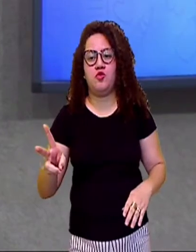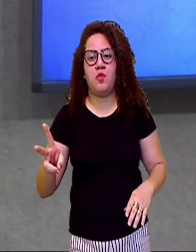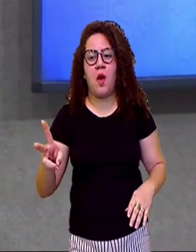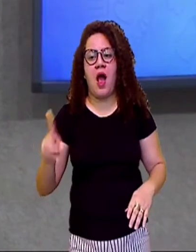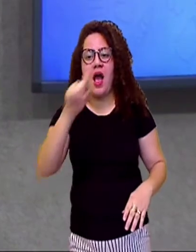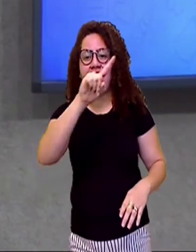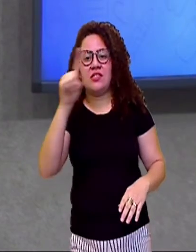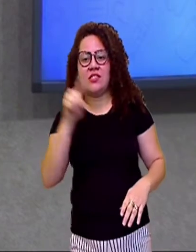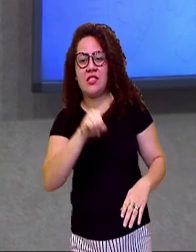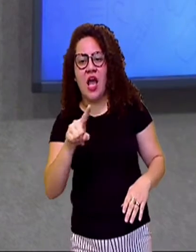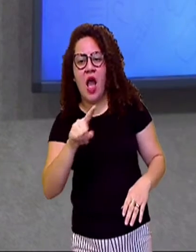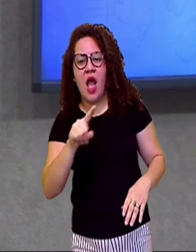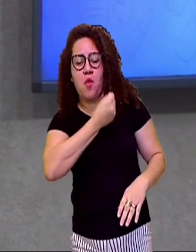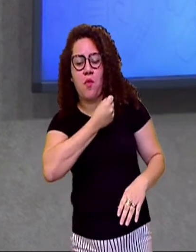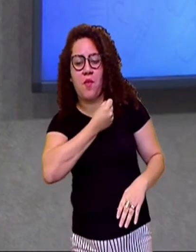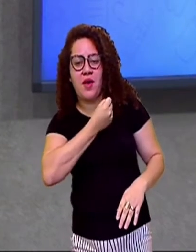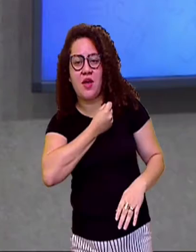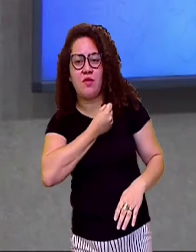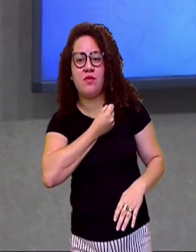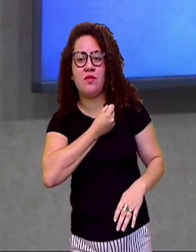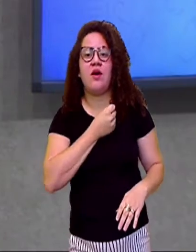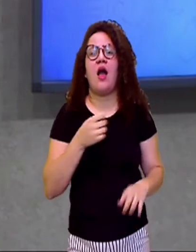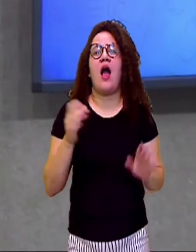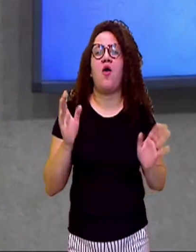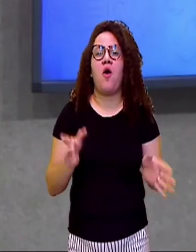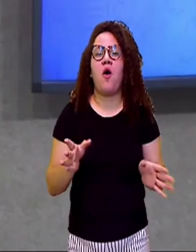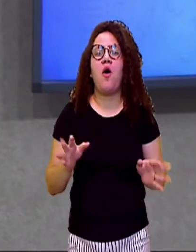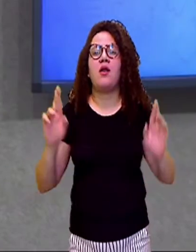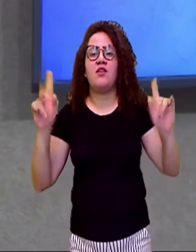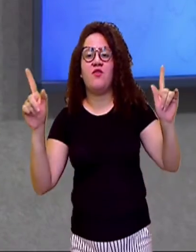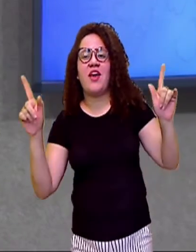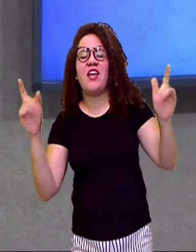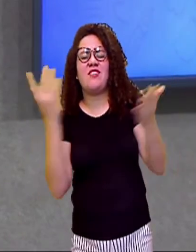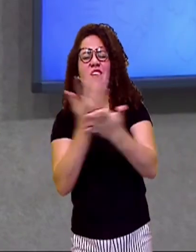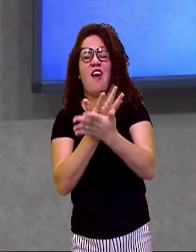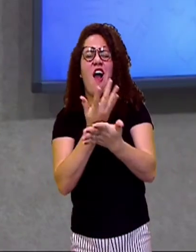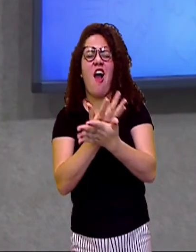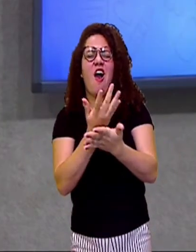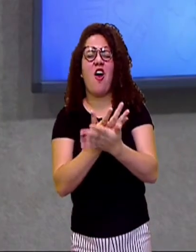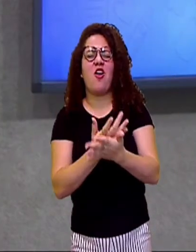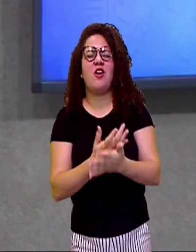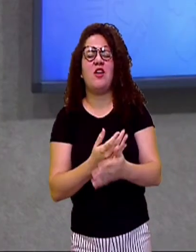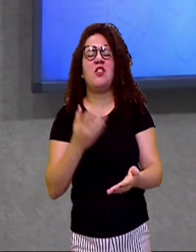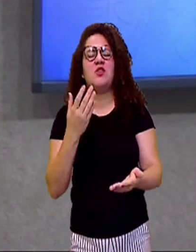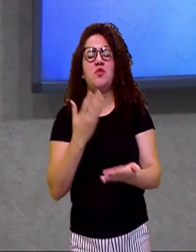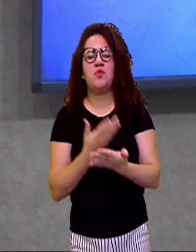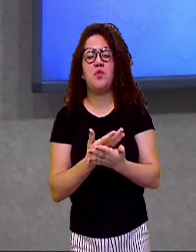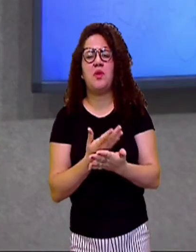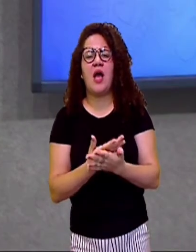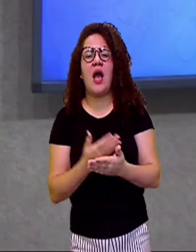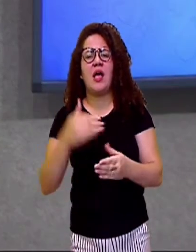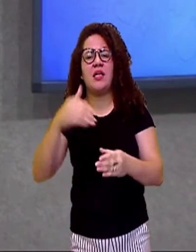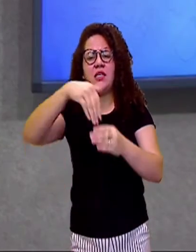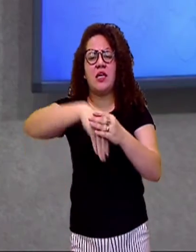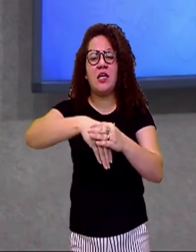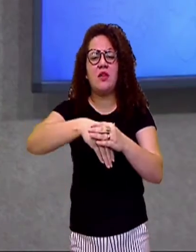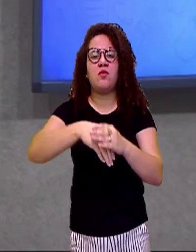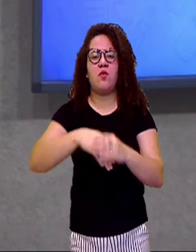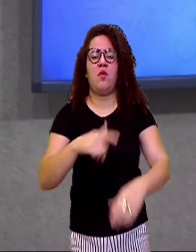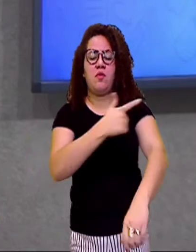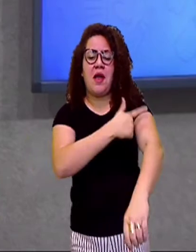inteiros. Porém, nós vamos ver uma aula um pouco diferente. Nós vamos estudar os números inteiros, mas dentro da